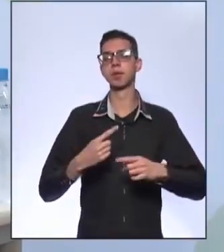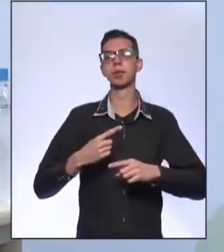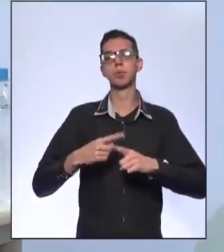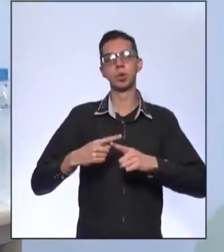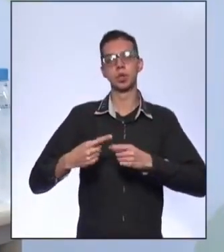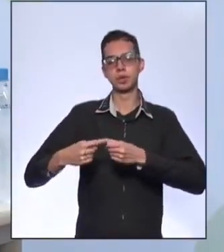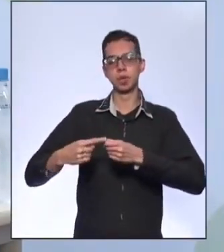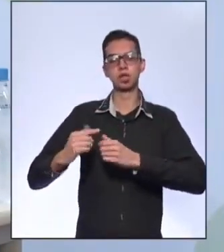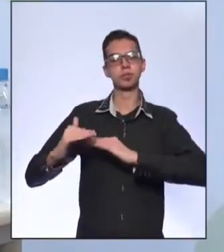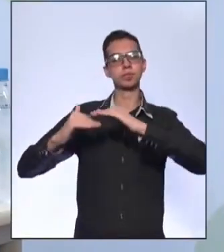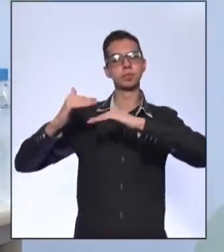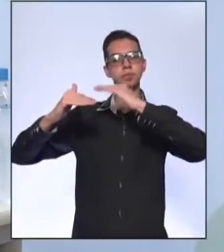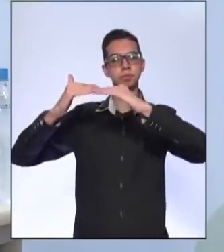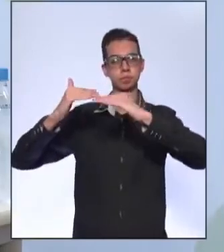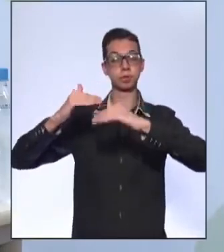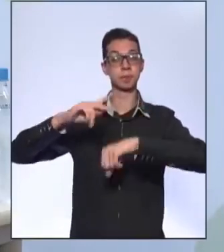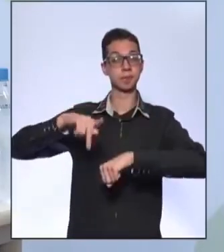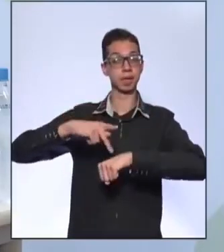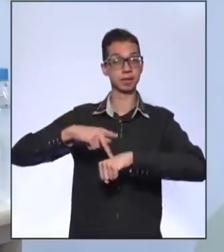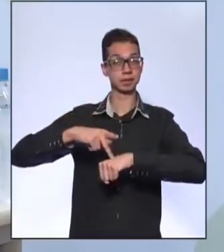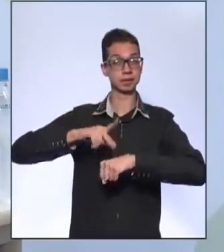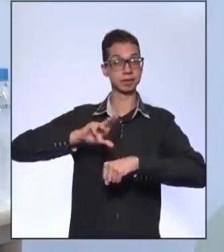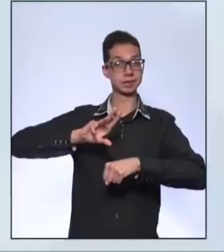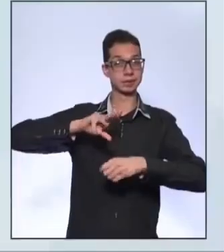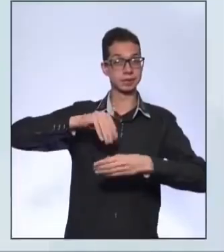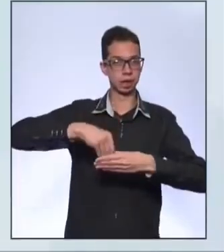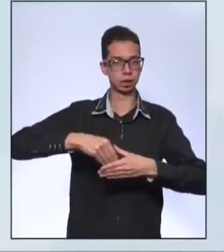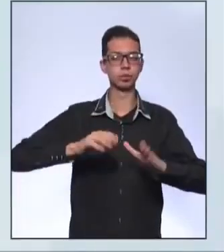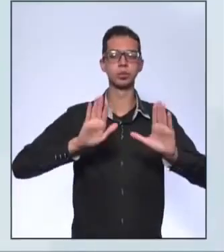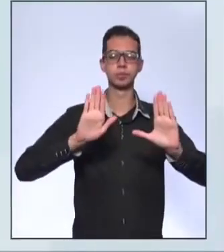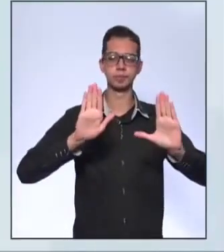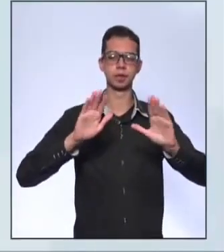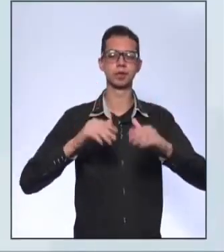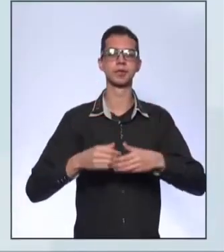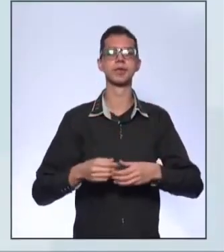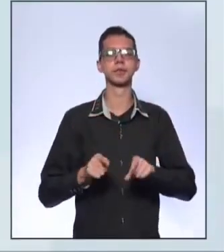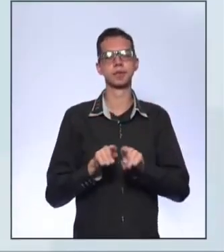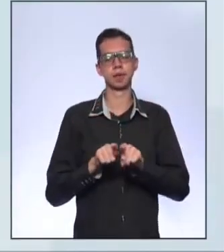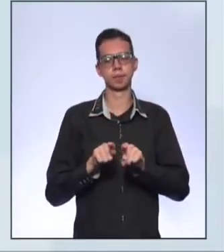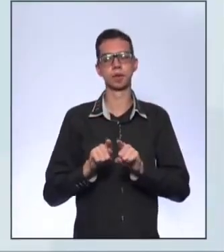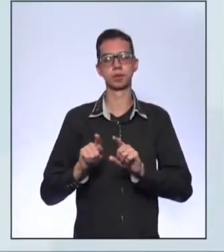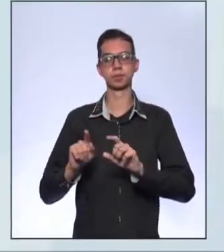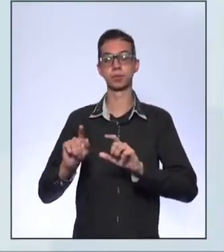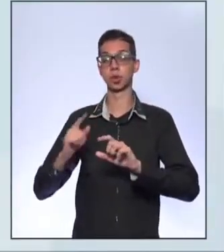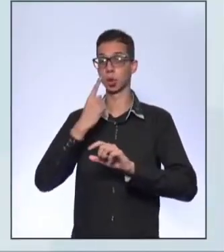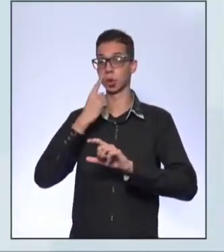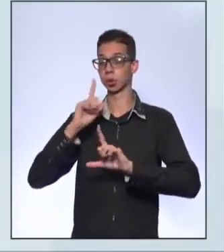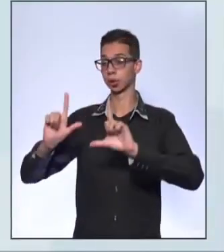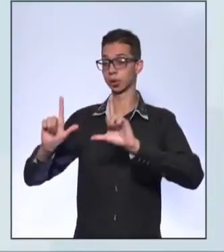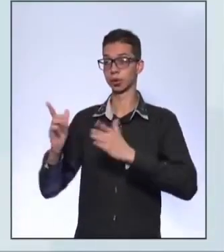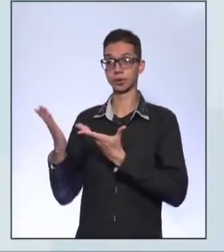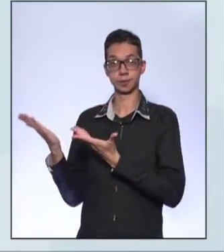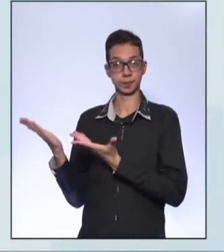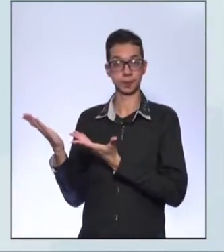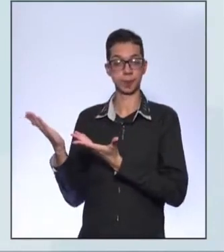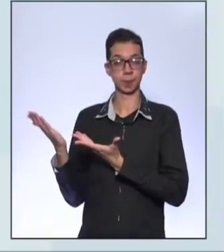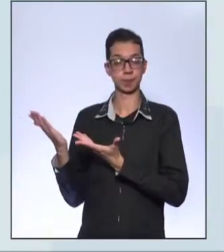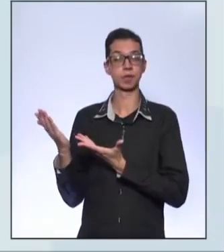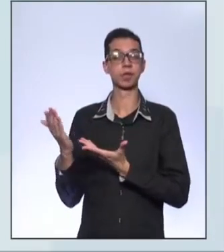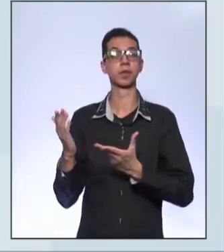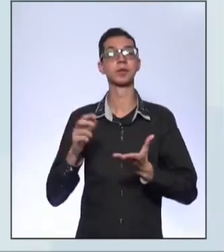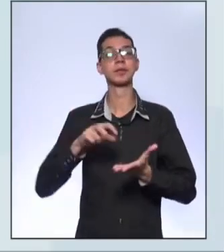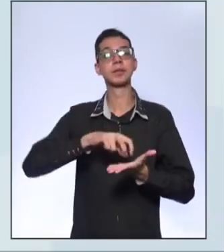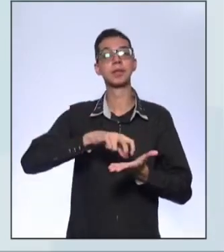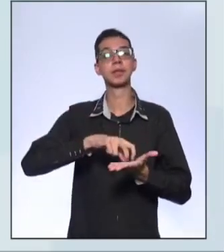desenvolver e na sua hierarquia dentro do país uma outra questão aí que aparece na tela para vocês ao níveis e centralidade do